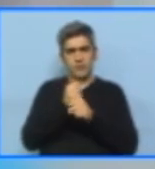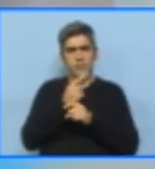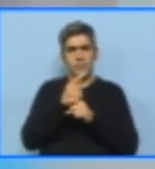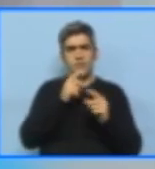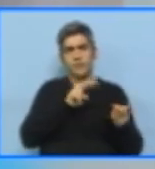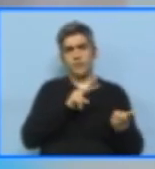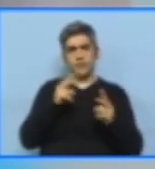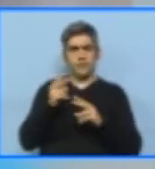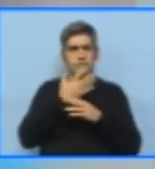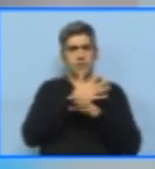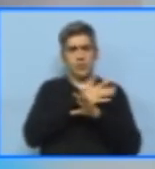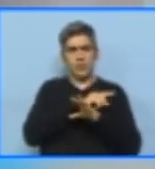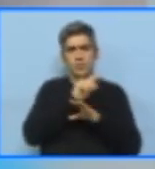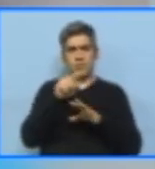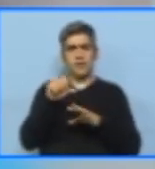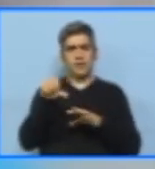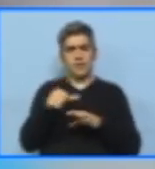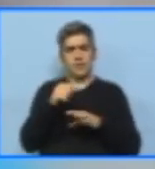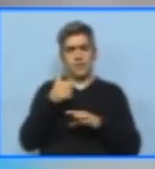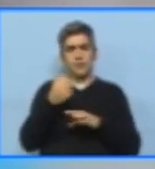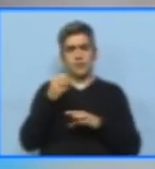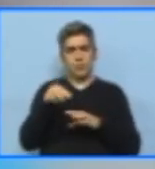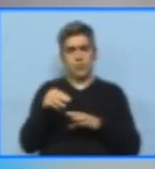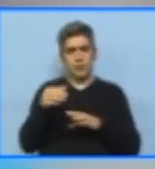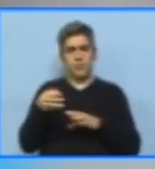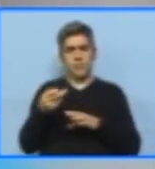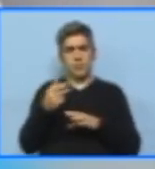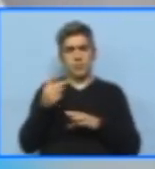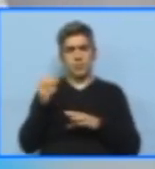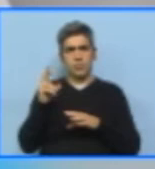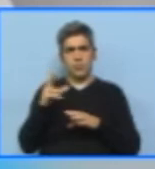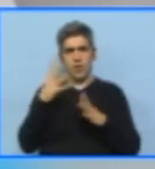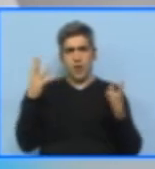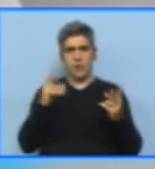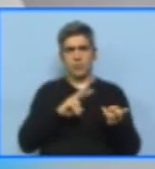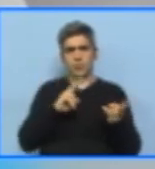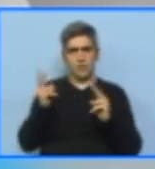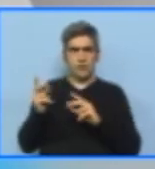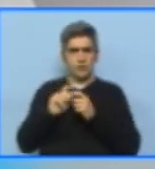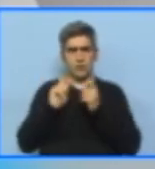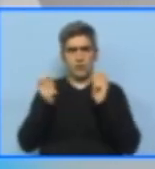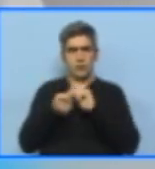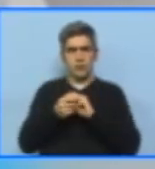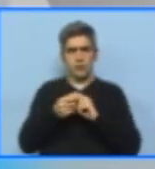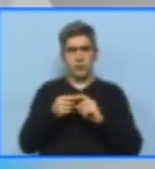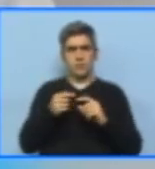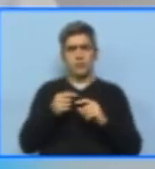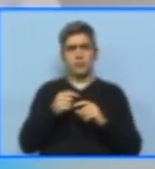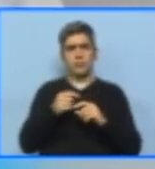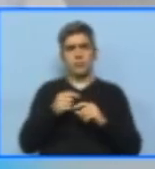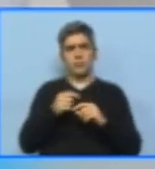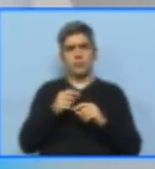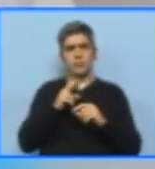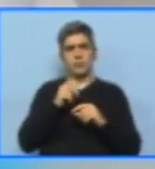porque a mudança do Chiado para a Quinta do Bom Pastor foi uma mudança muito significativa. Aliás,